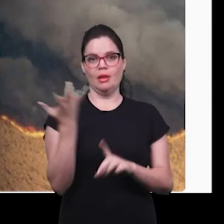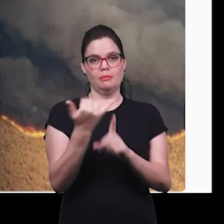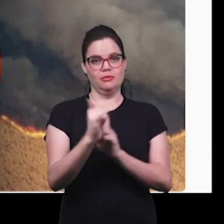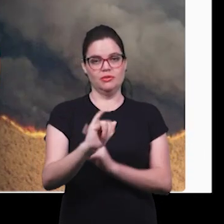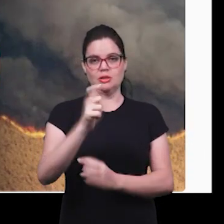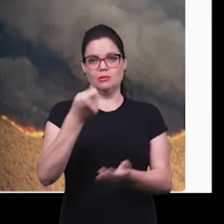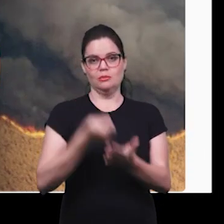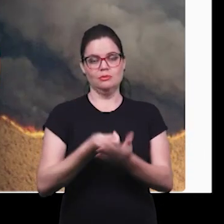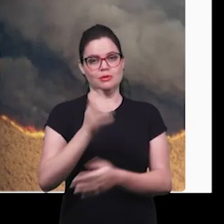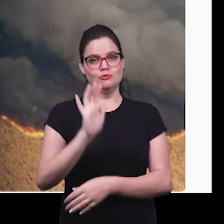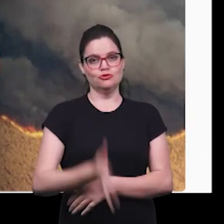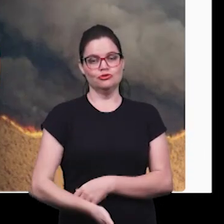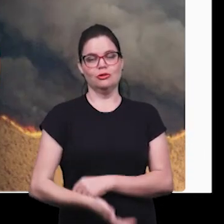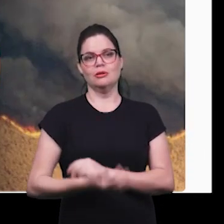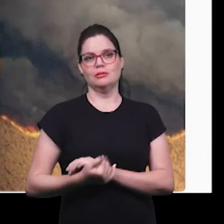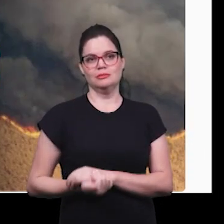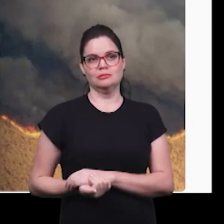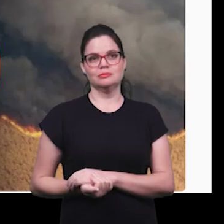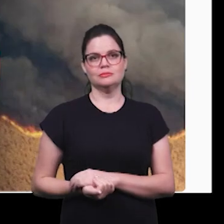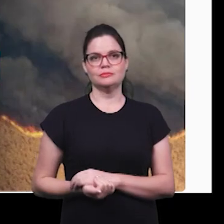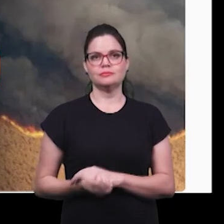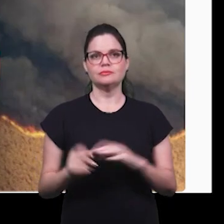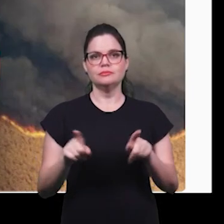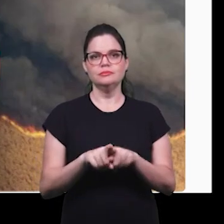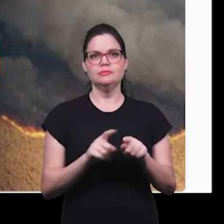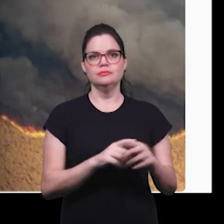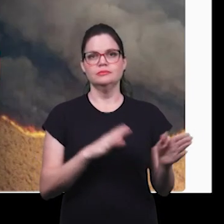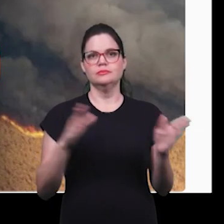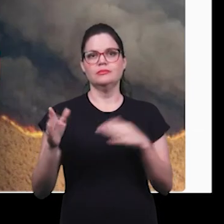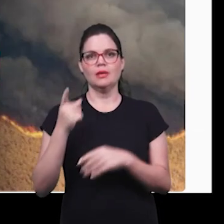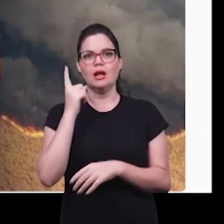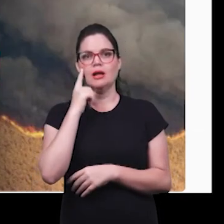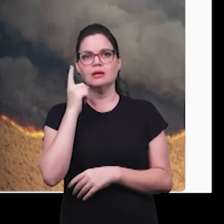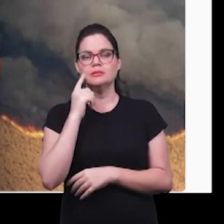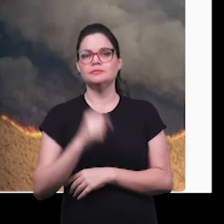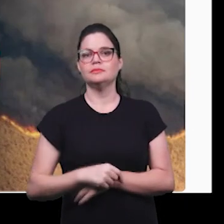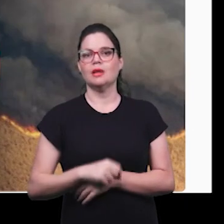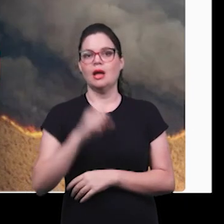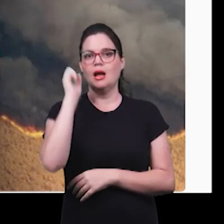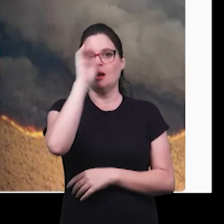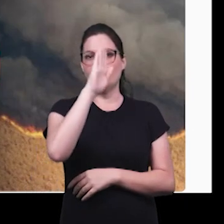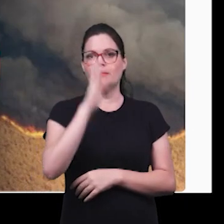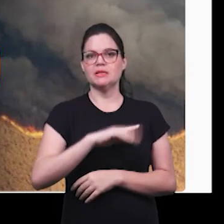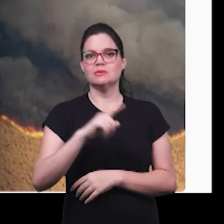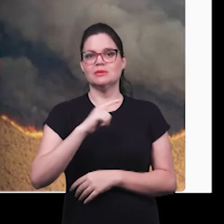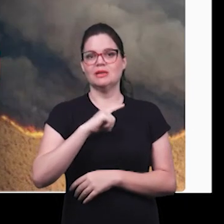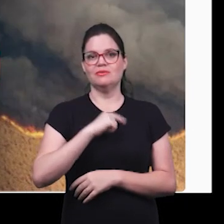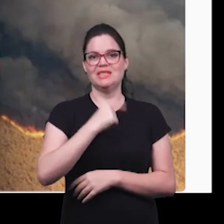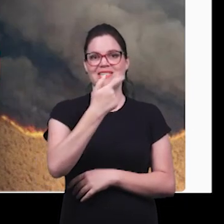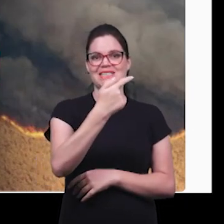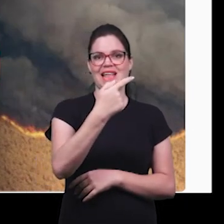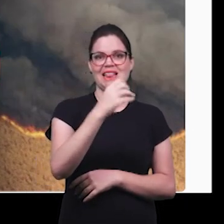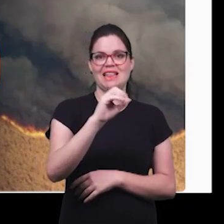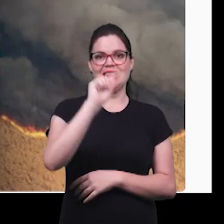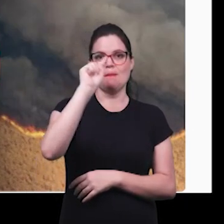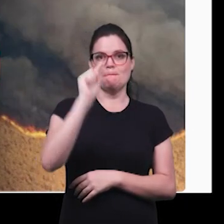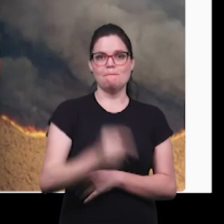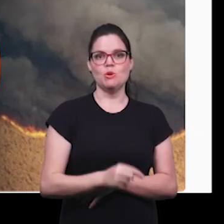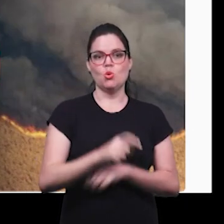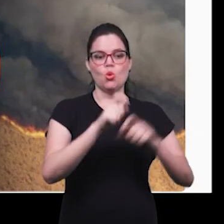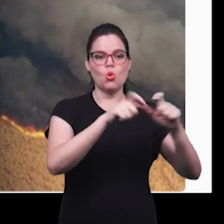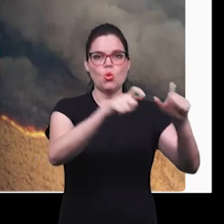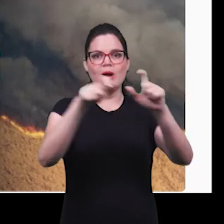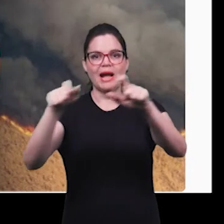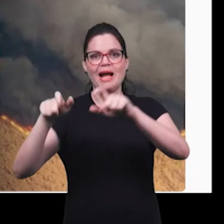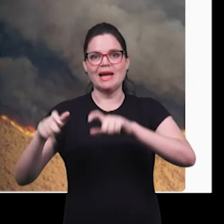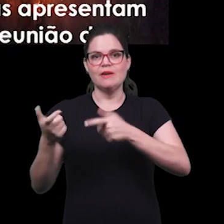cumprindo. A outra notícia, o Brasil registrou quase 70 mil focos de queimada em agosto.